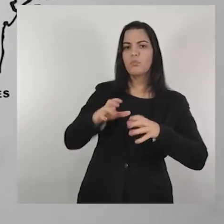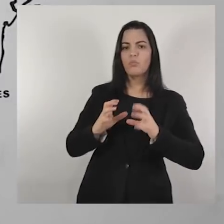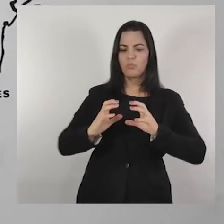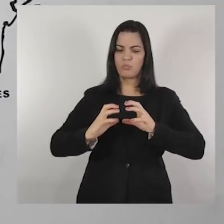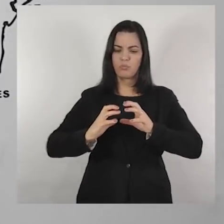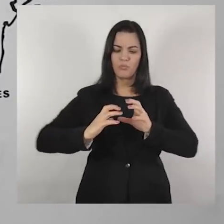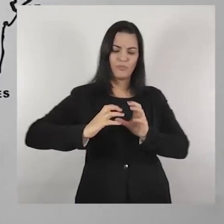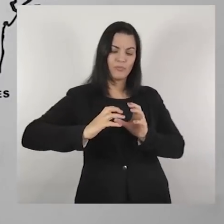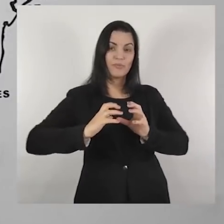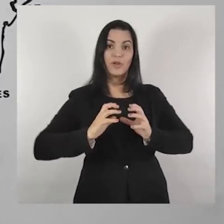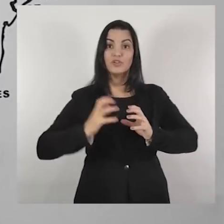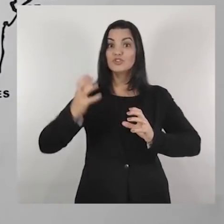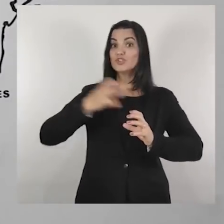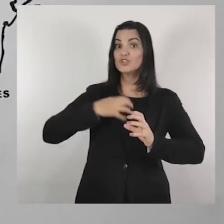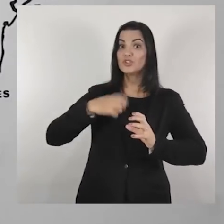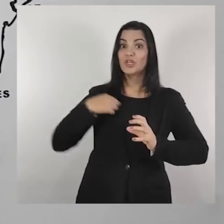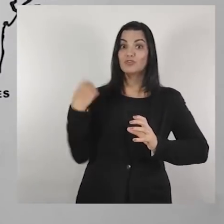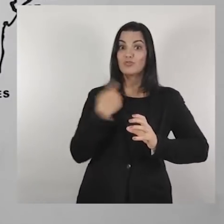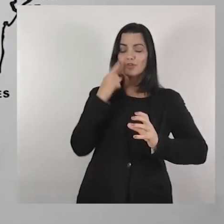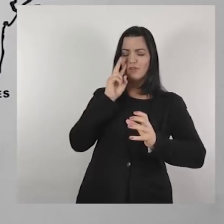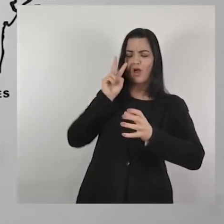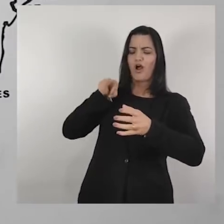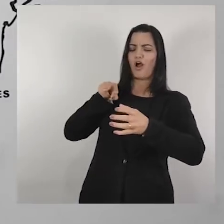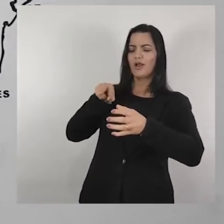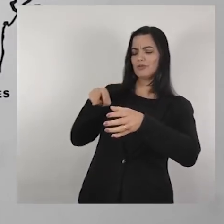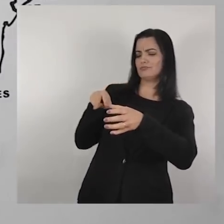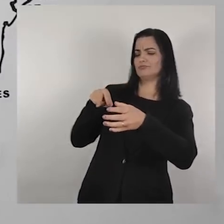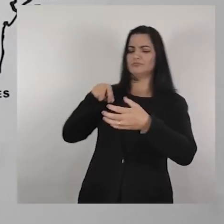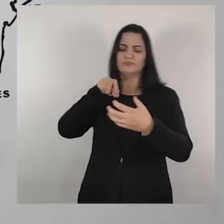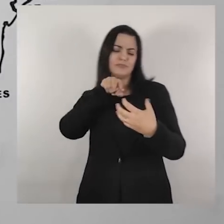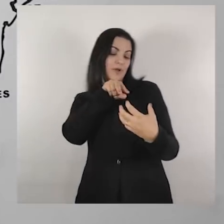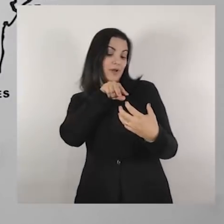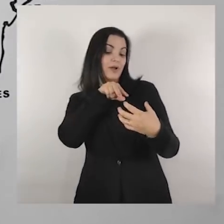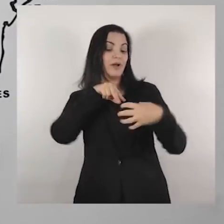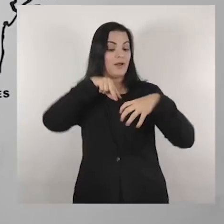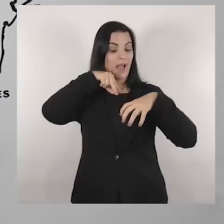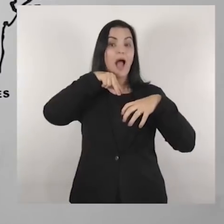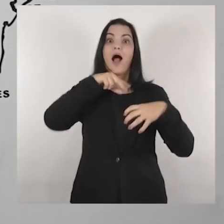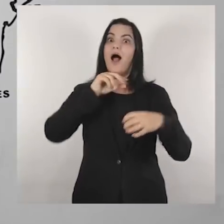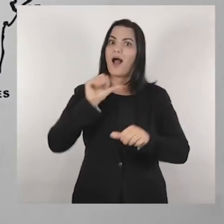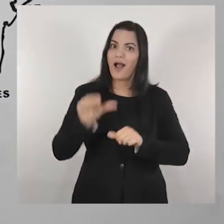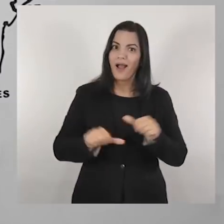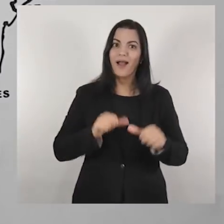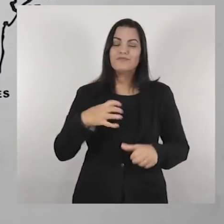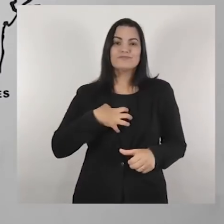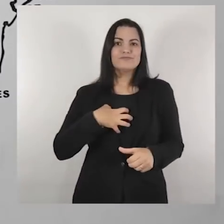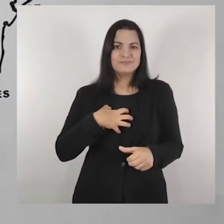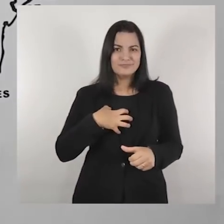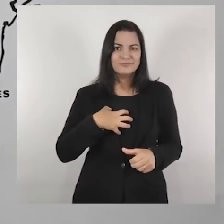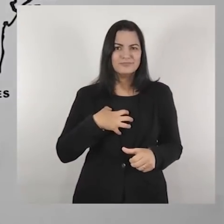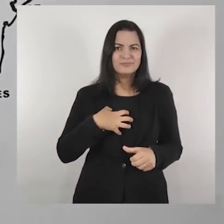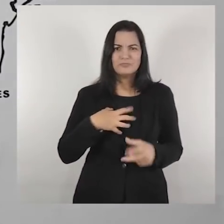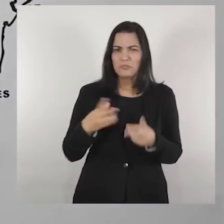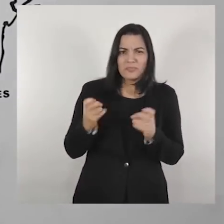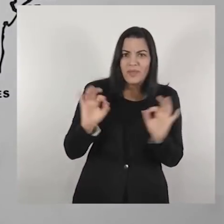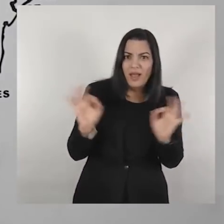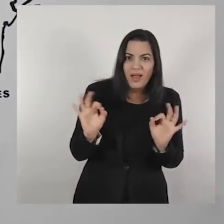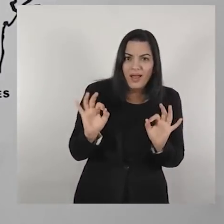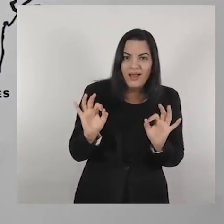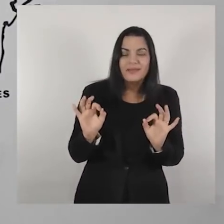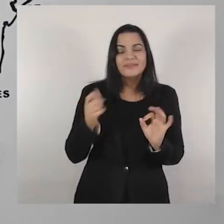objetos, ele muda de acordo com o jeito que nós olhamos, a posição que nós olhamos para eles?